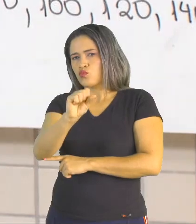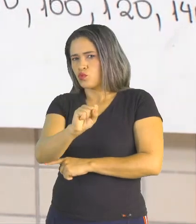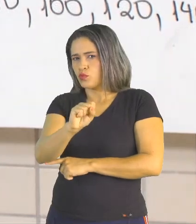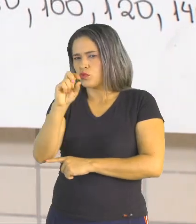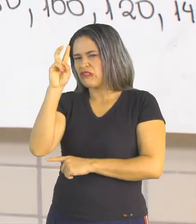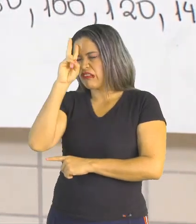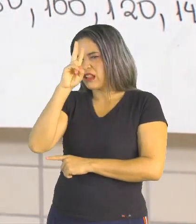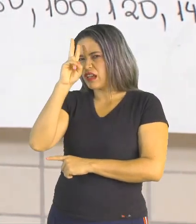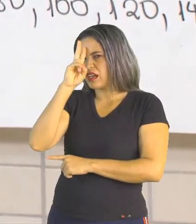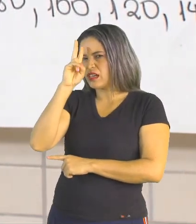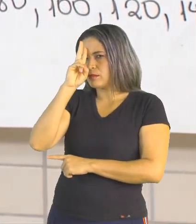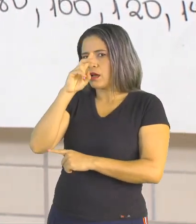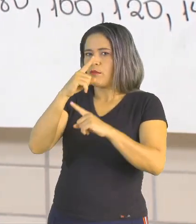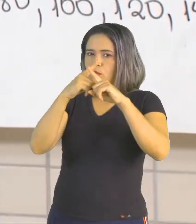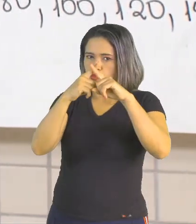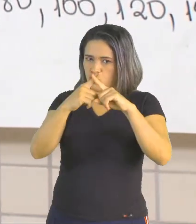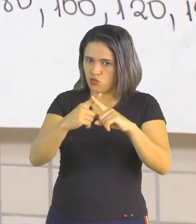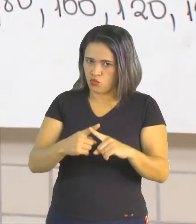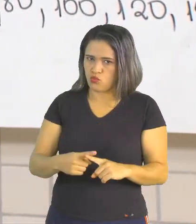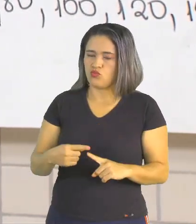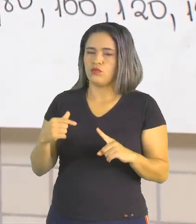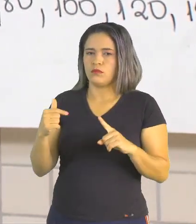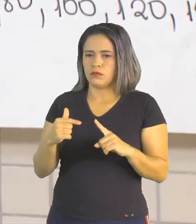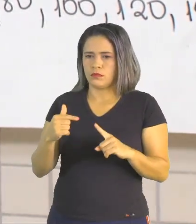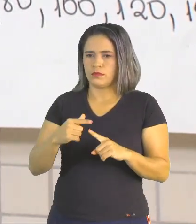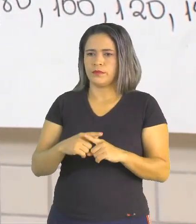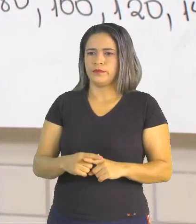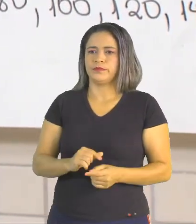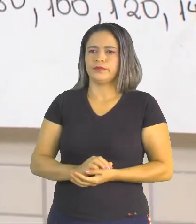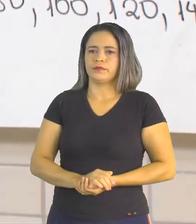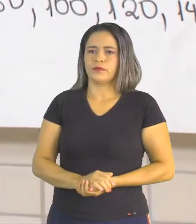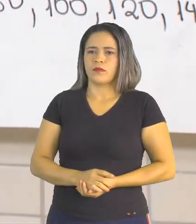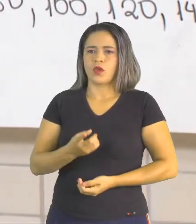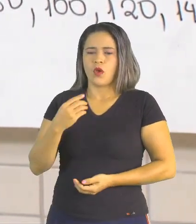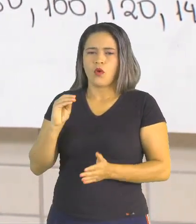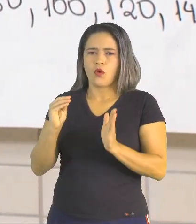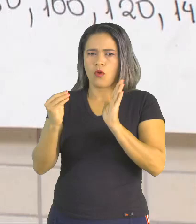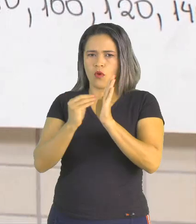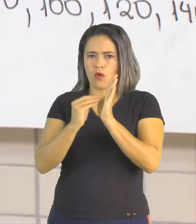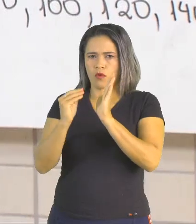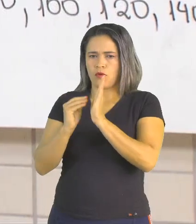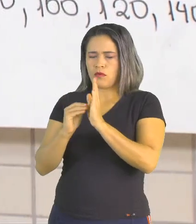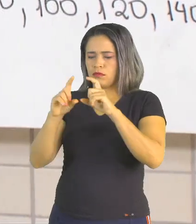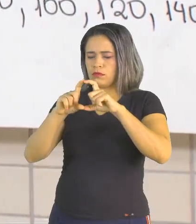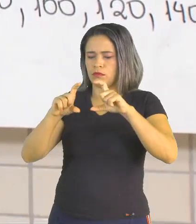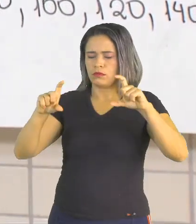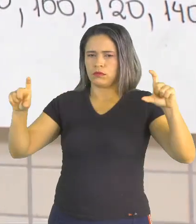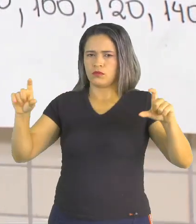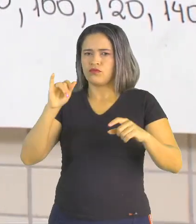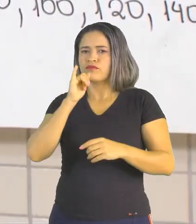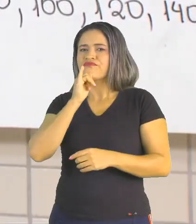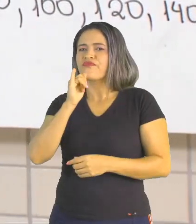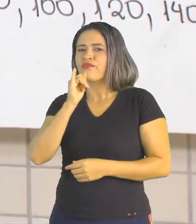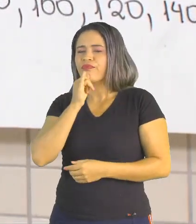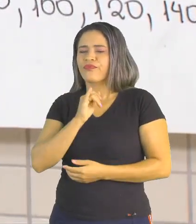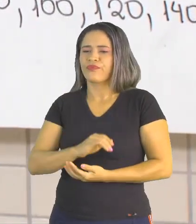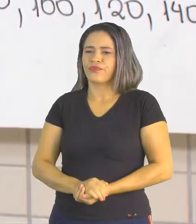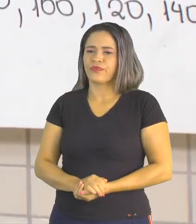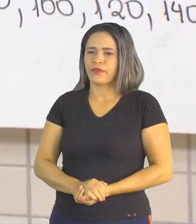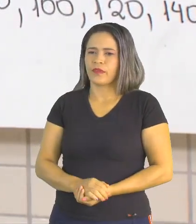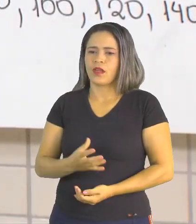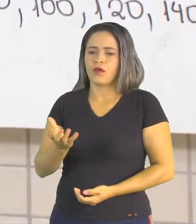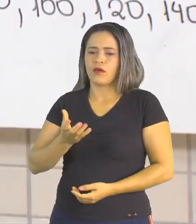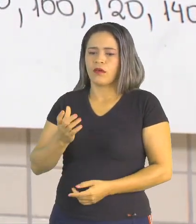lembra, multiplicação. Eu coloquei na lousa uns exemplos aqui. Eu quero encontrar